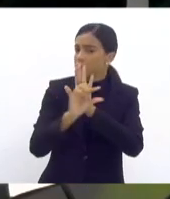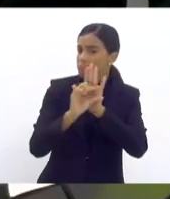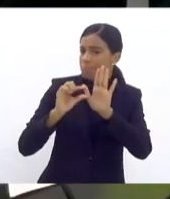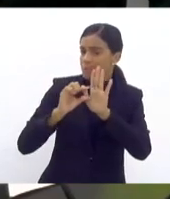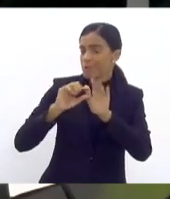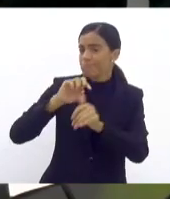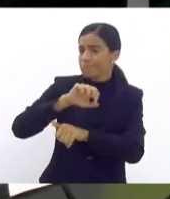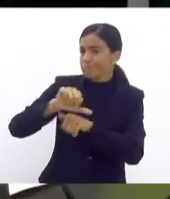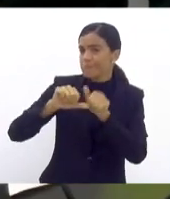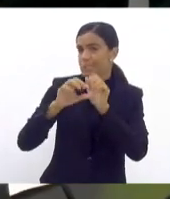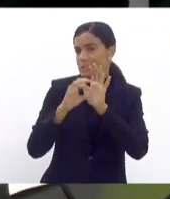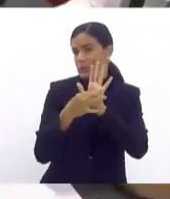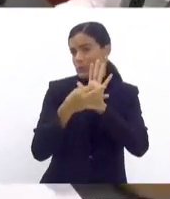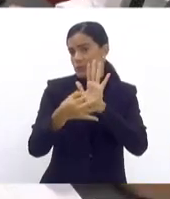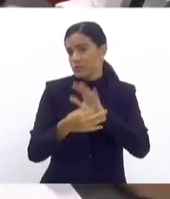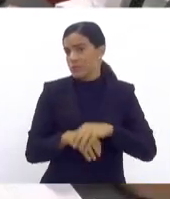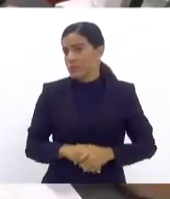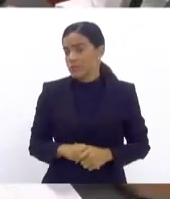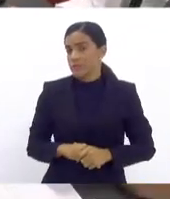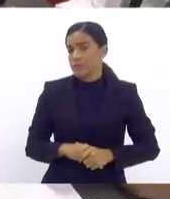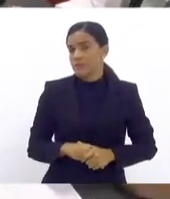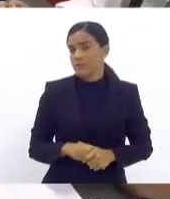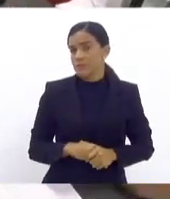sugestão que eu estou fazendo.